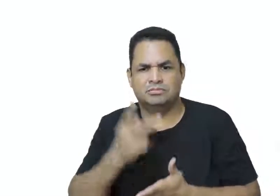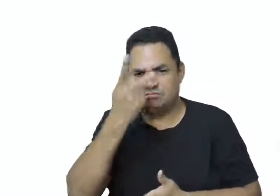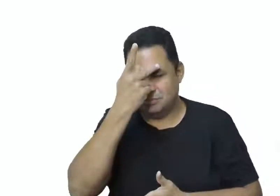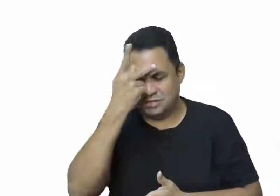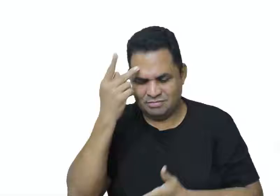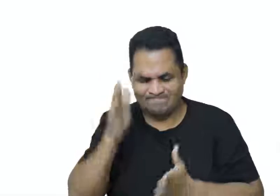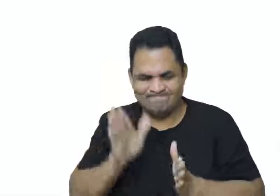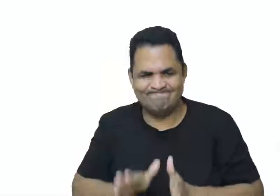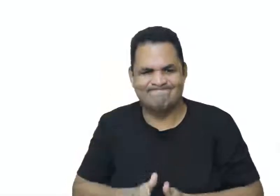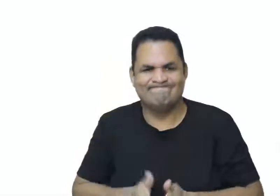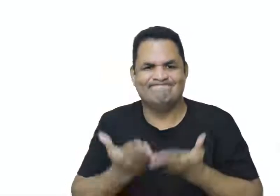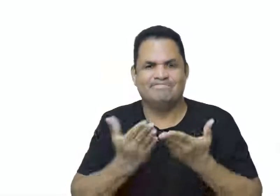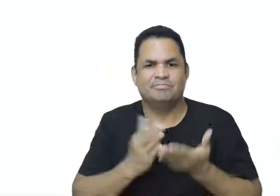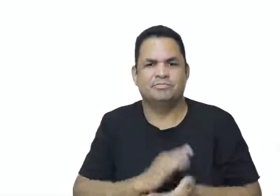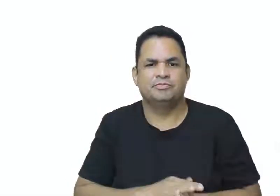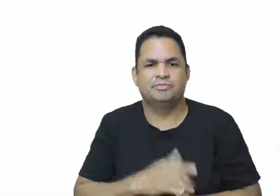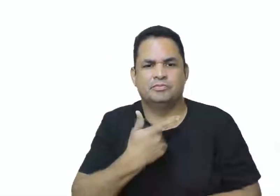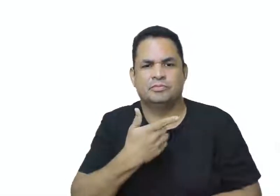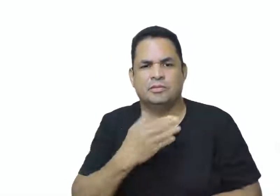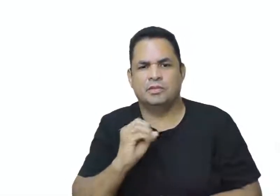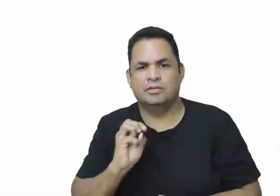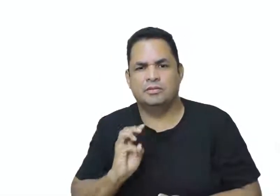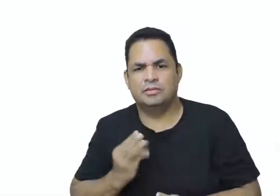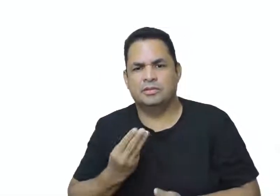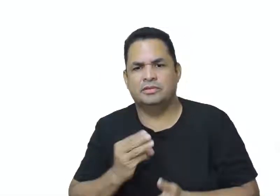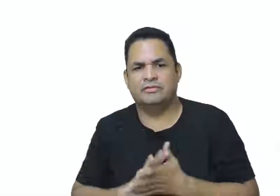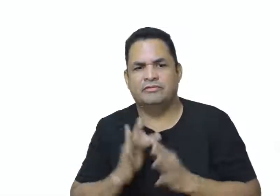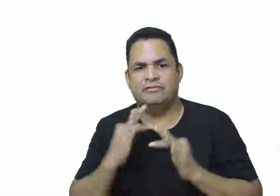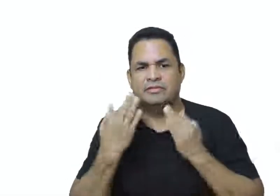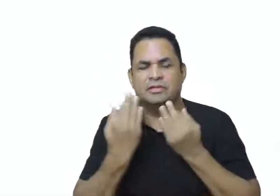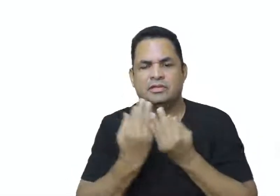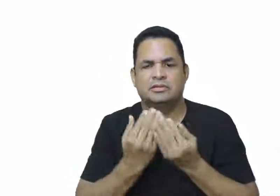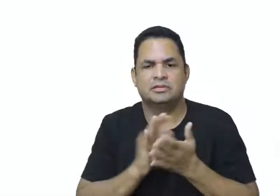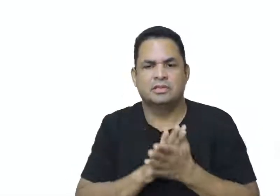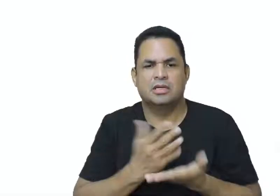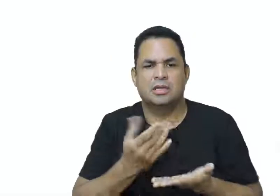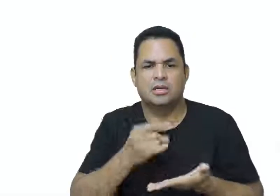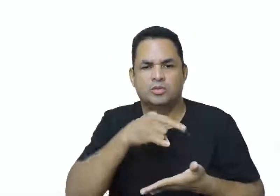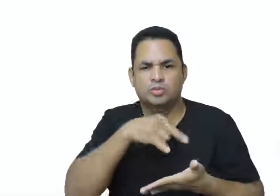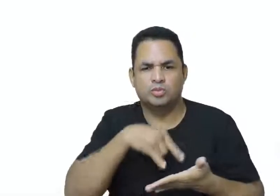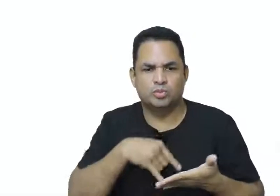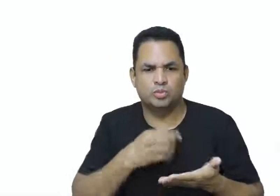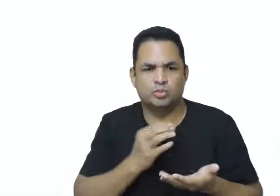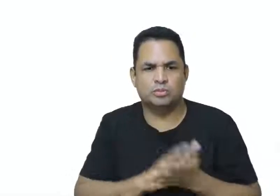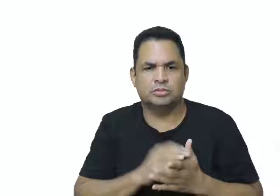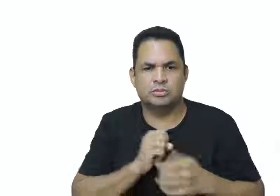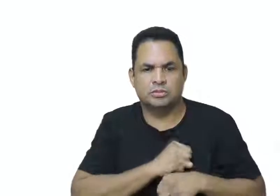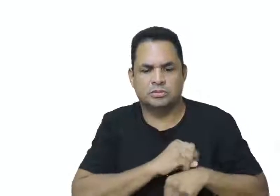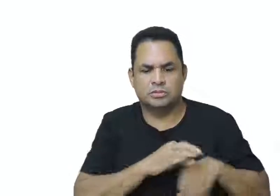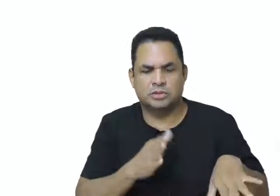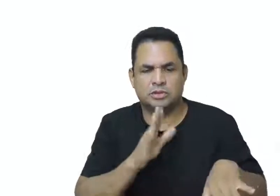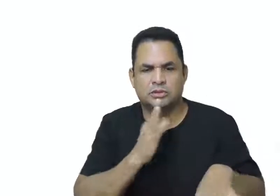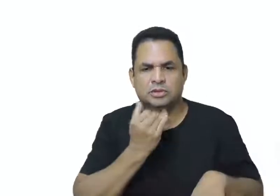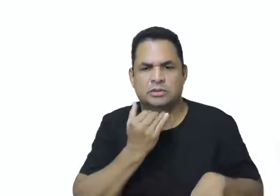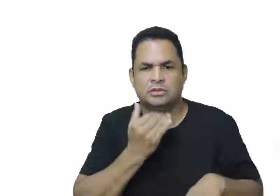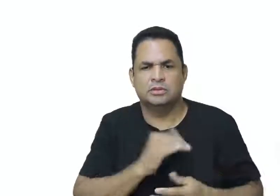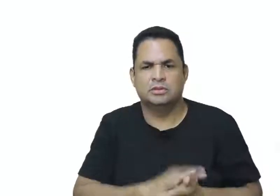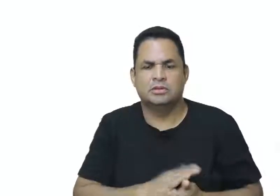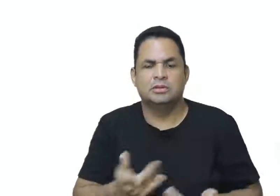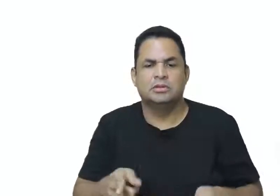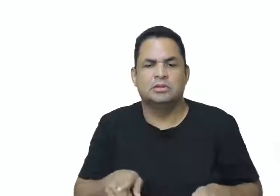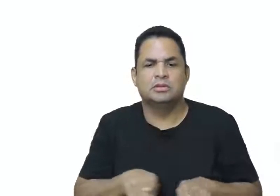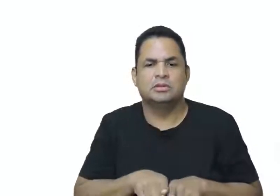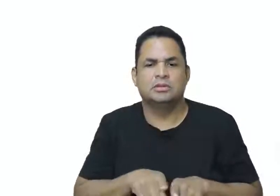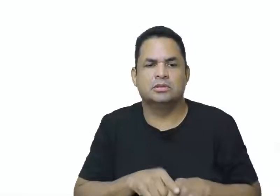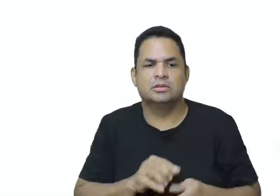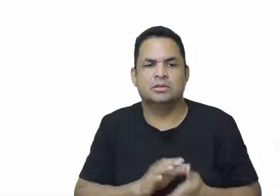pobreza, certo? E 230 milhões de famílias cadastradas no sistema público de distribuição de alimentos. Portanto, tem